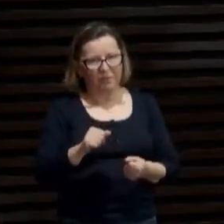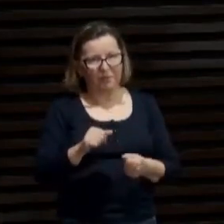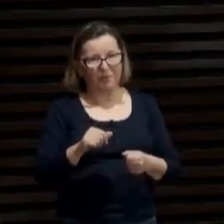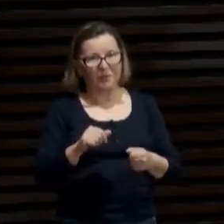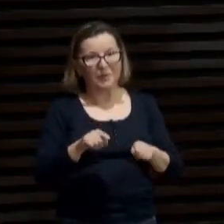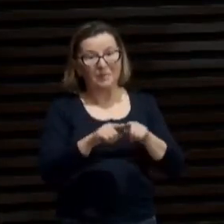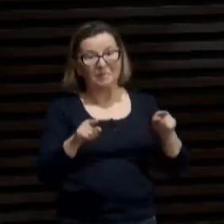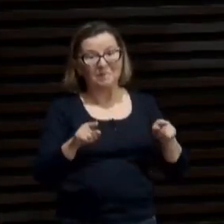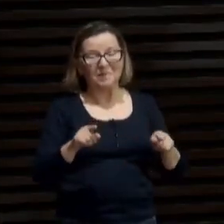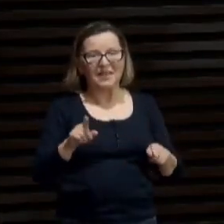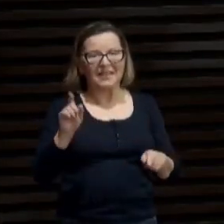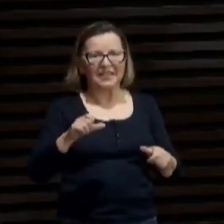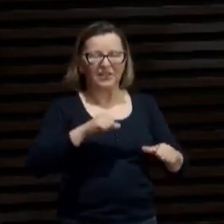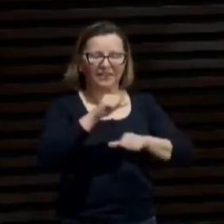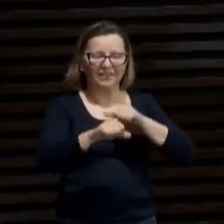vossa mente.